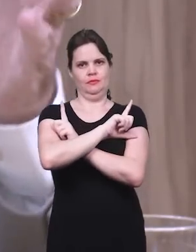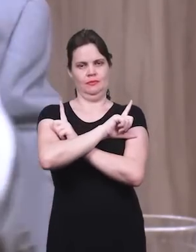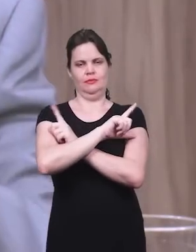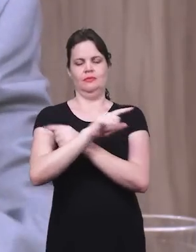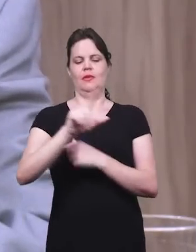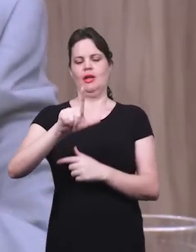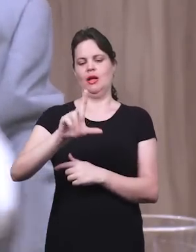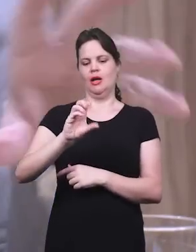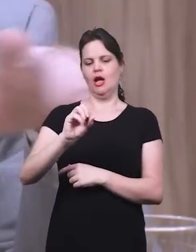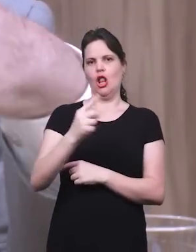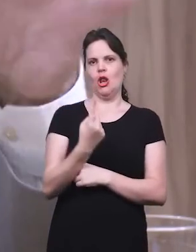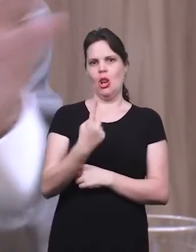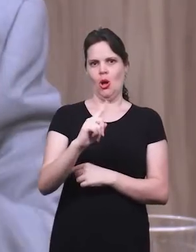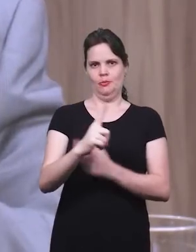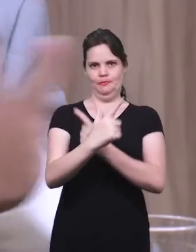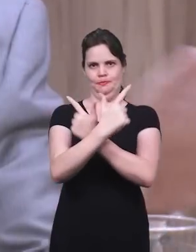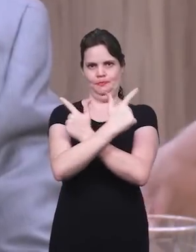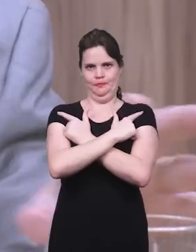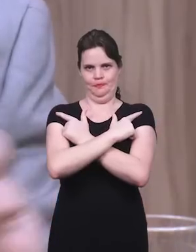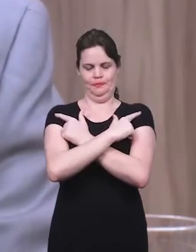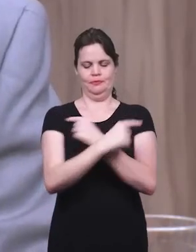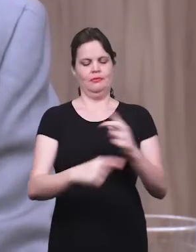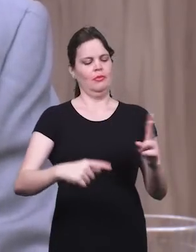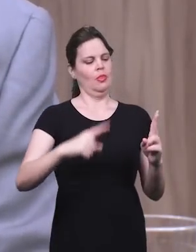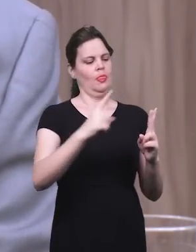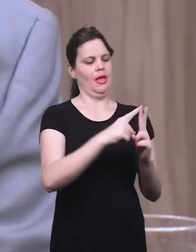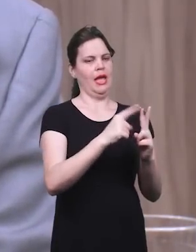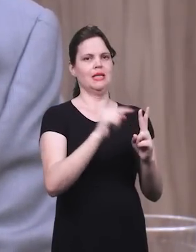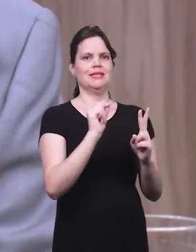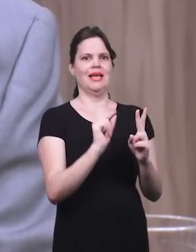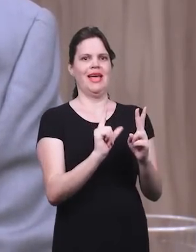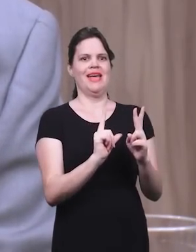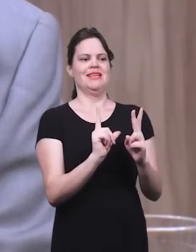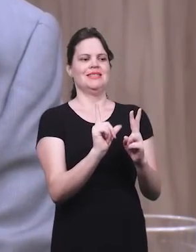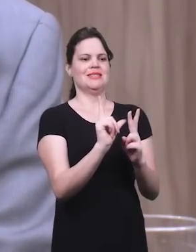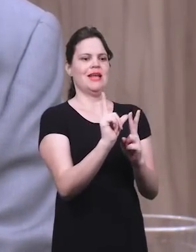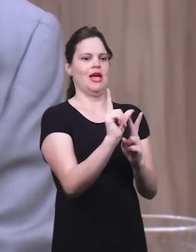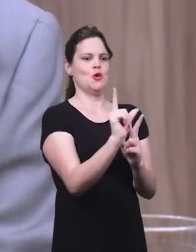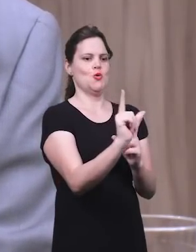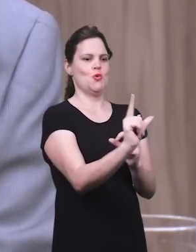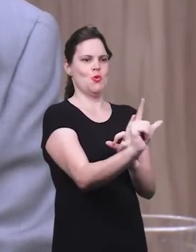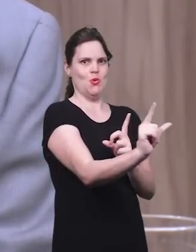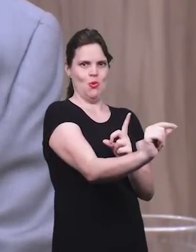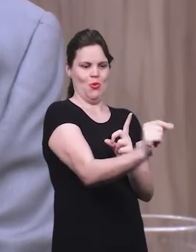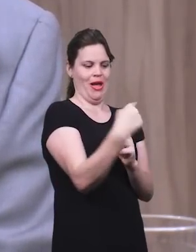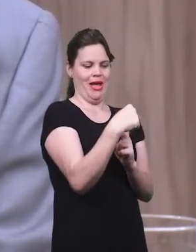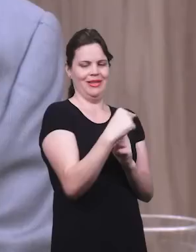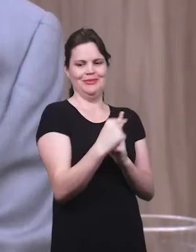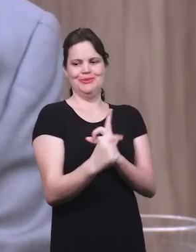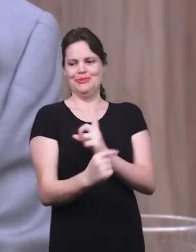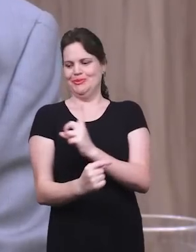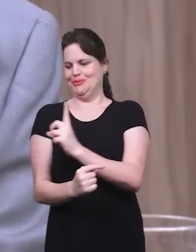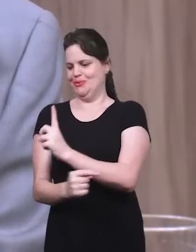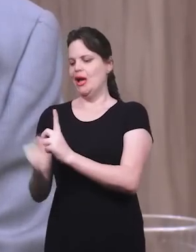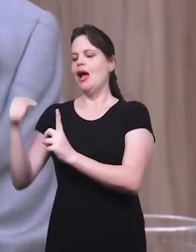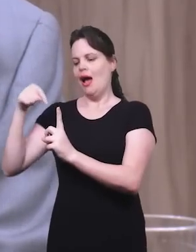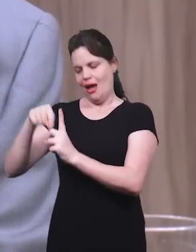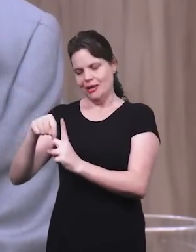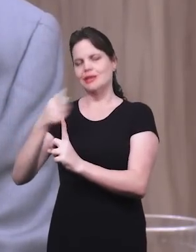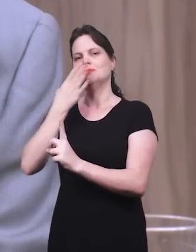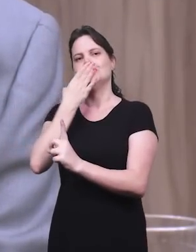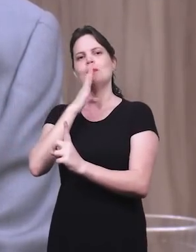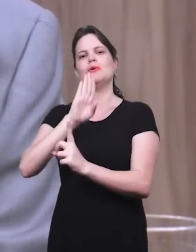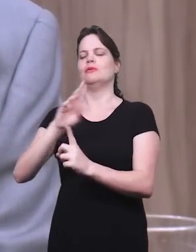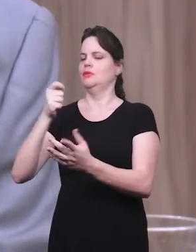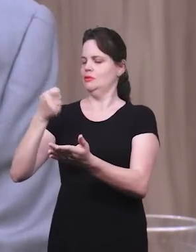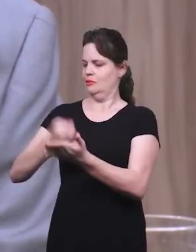prosperou e resolveu se afastar, aí se afastou. A partir disso, que o Senhor voltou, está no capítulo 13 ali, o